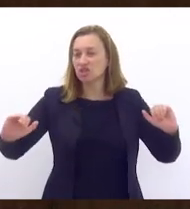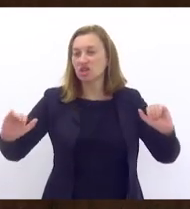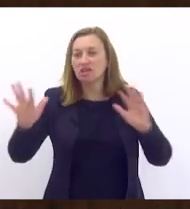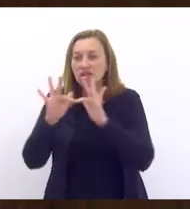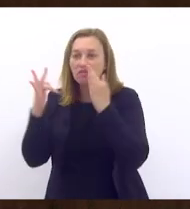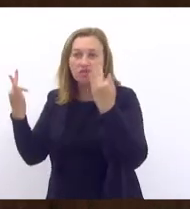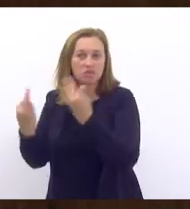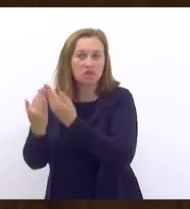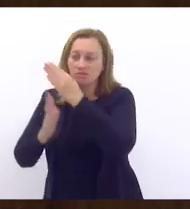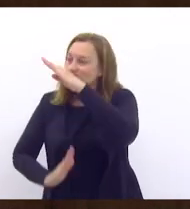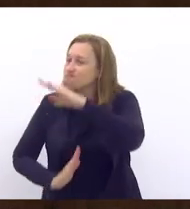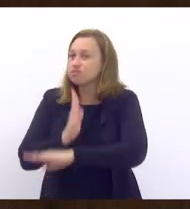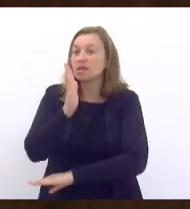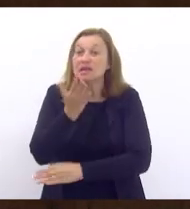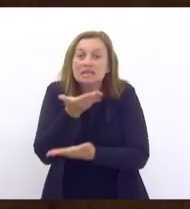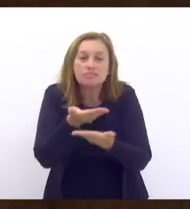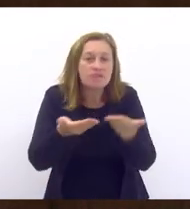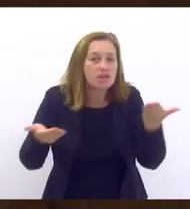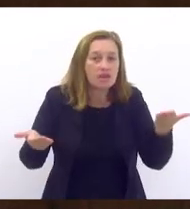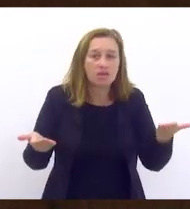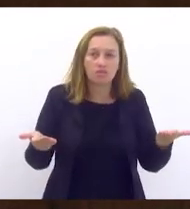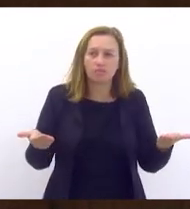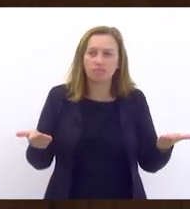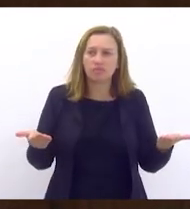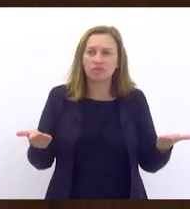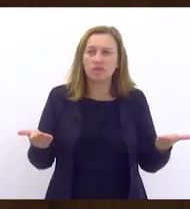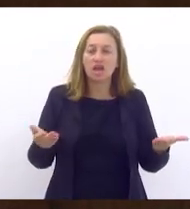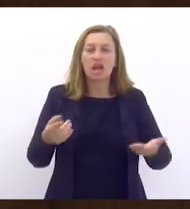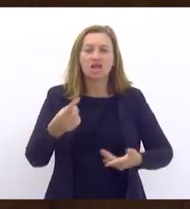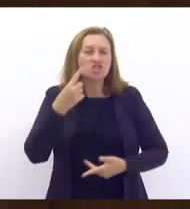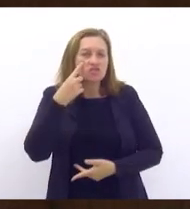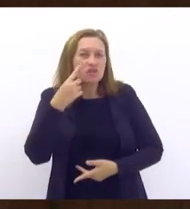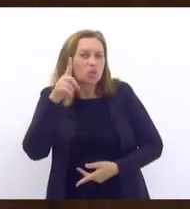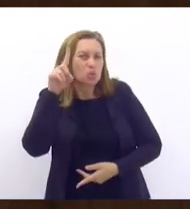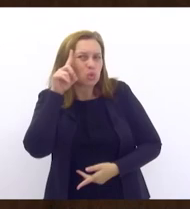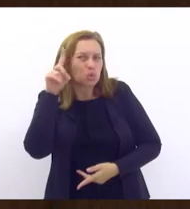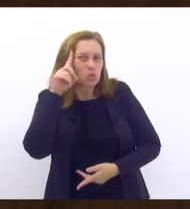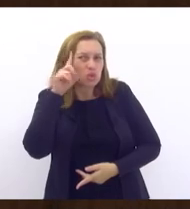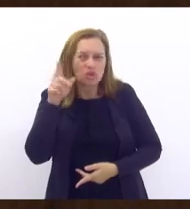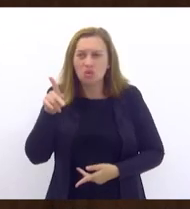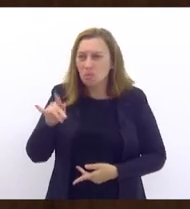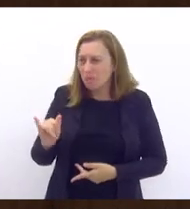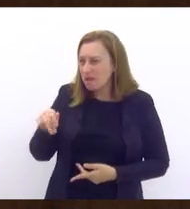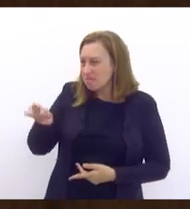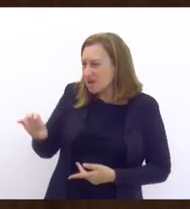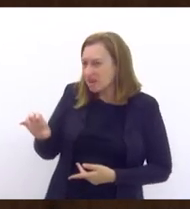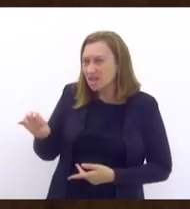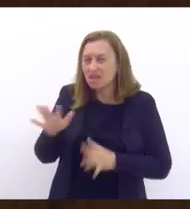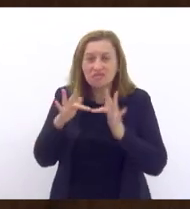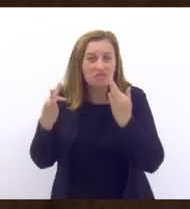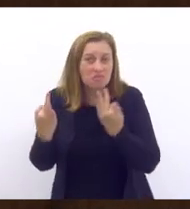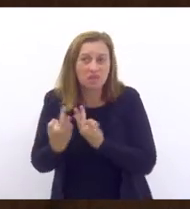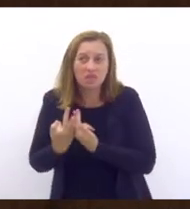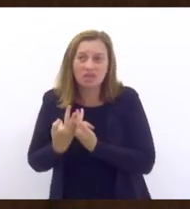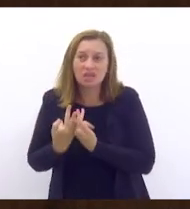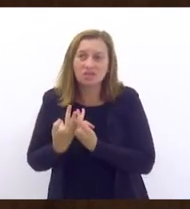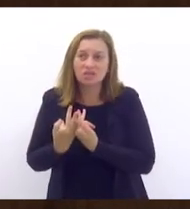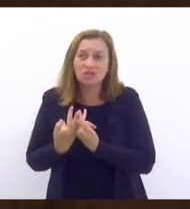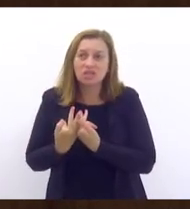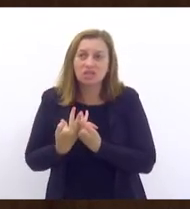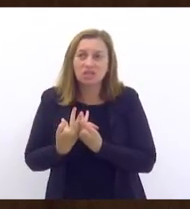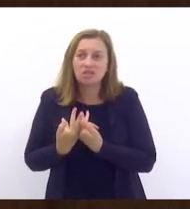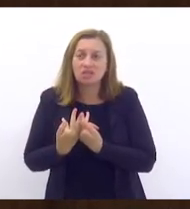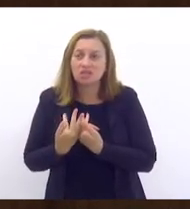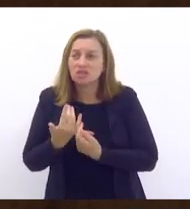limite, e se perderam. A gente se depara todos os dias com pais, mães e familiares que não